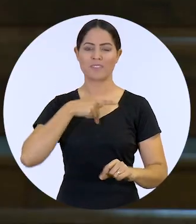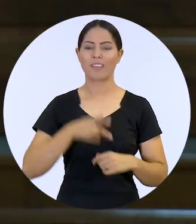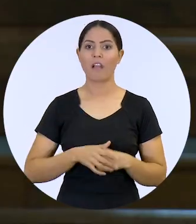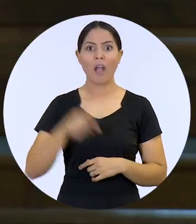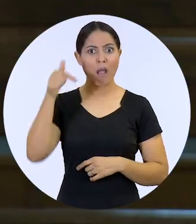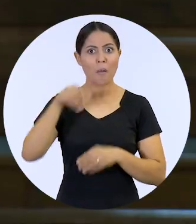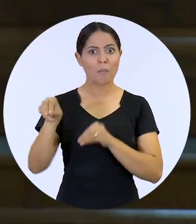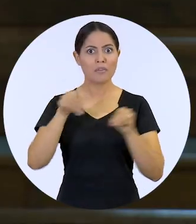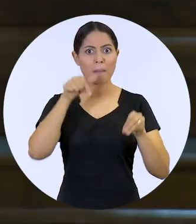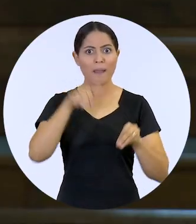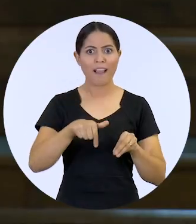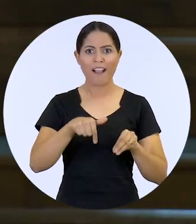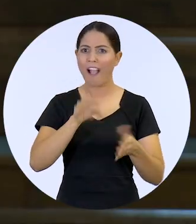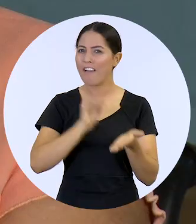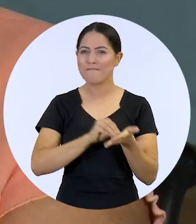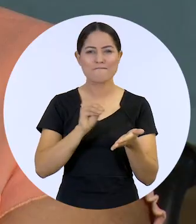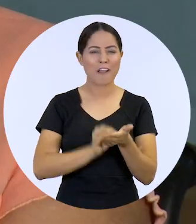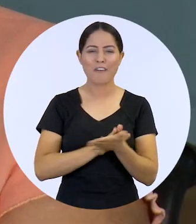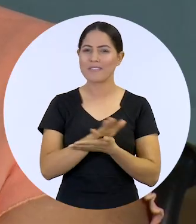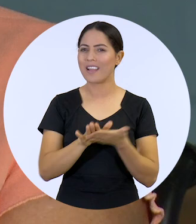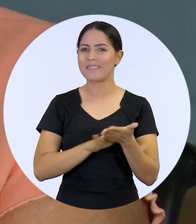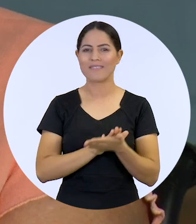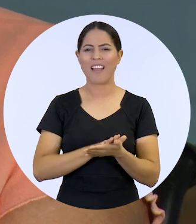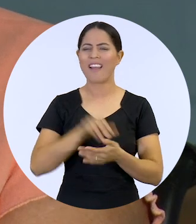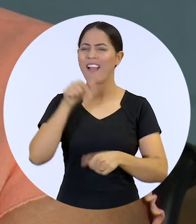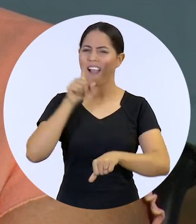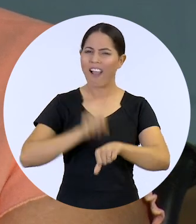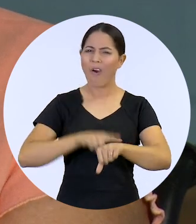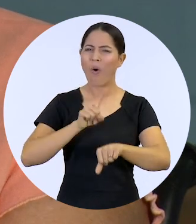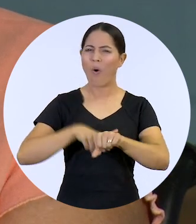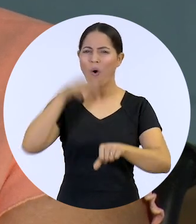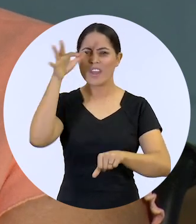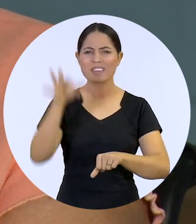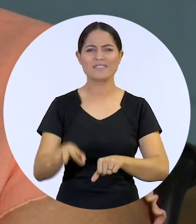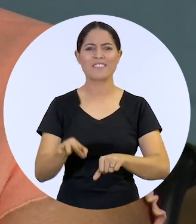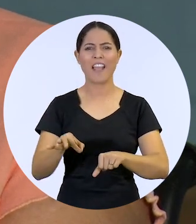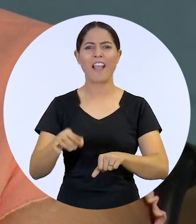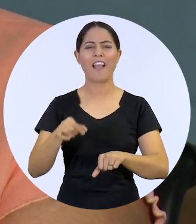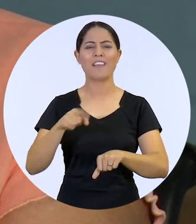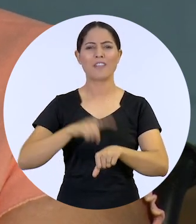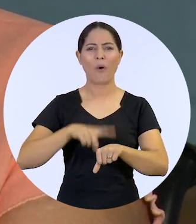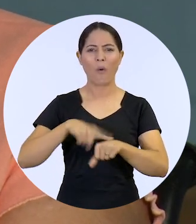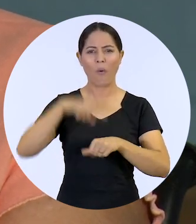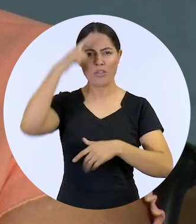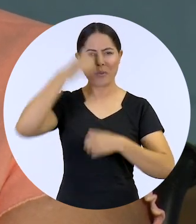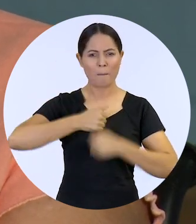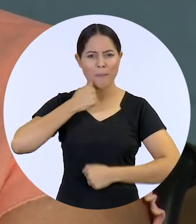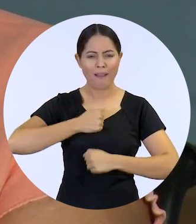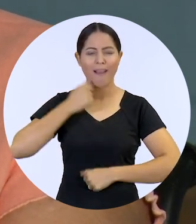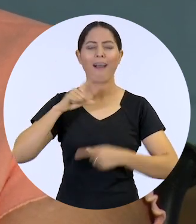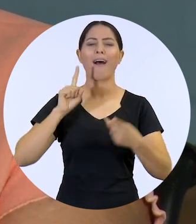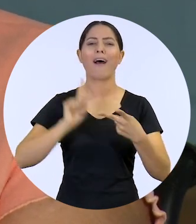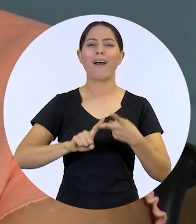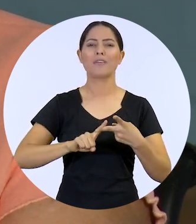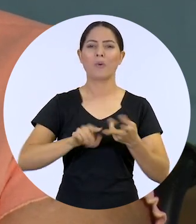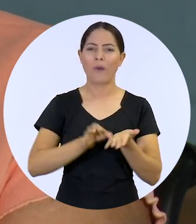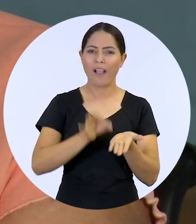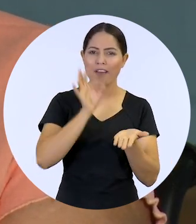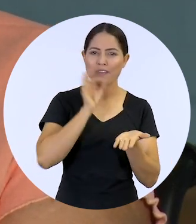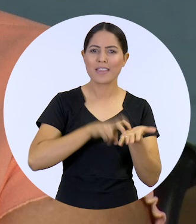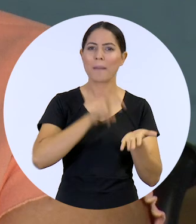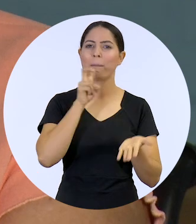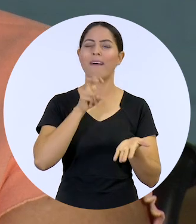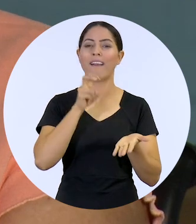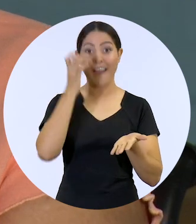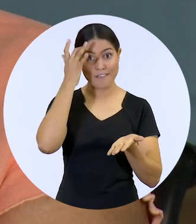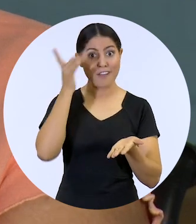que eu vim para aqui não me falta nada. Porque aqui tudo é a tempo e a hora. Nós temos a hora certa para o banho, nós temos a hora certa para